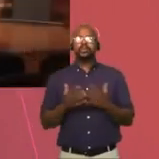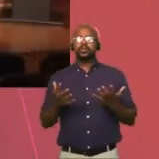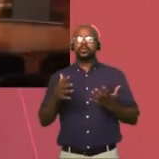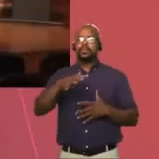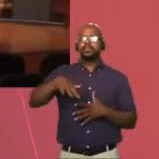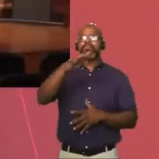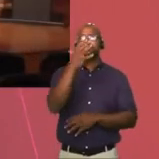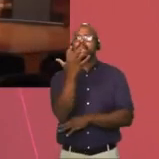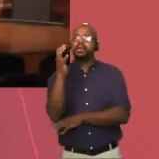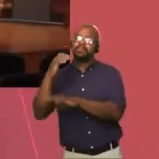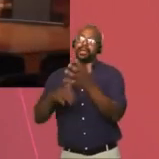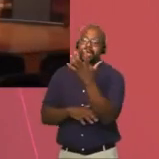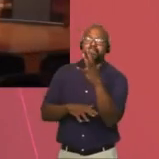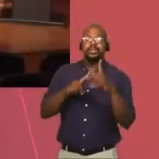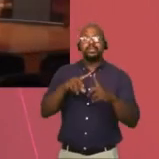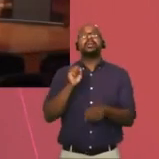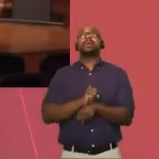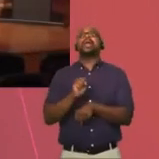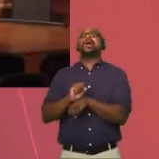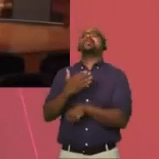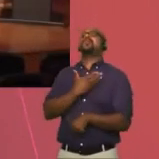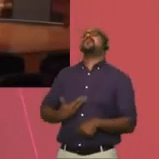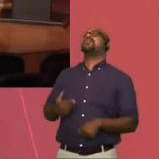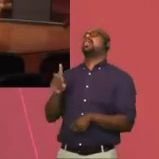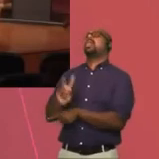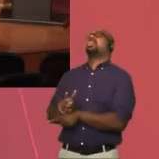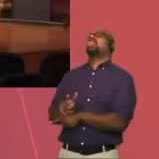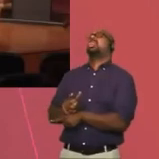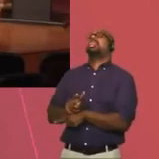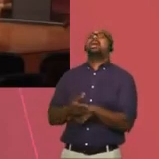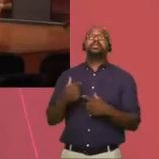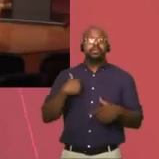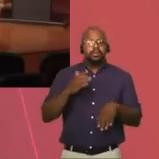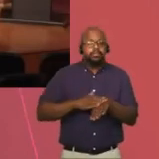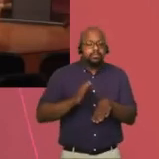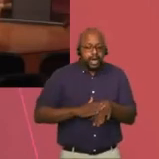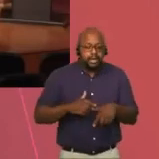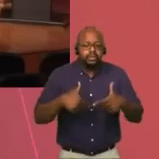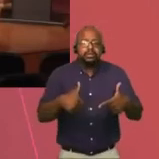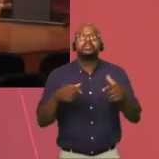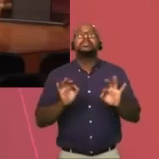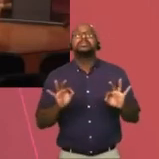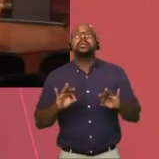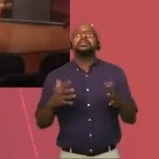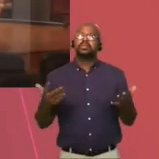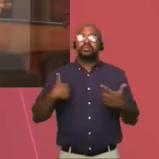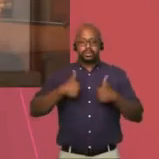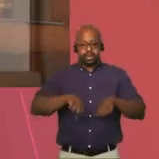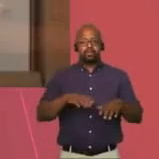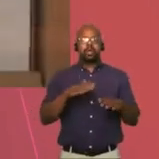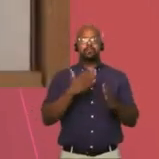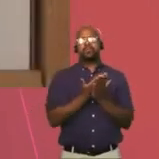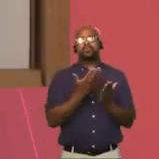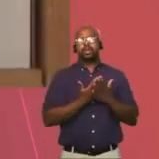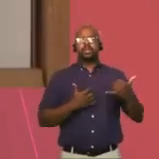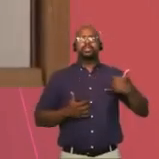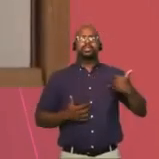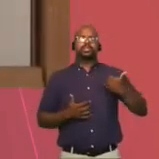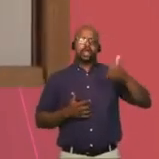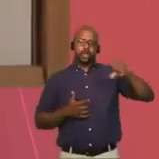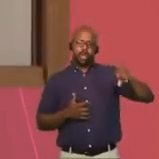da do meio ambiente né seja esperado o governo uma ação esperar nós não fizemos Nossas ações eu estava com minha filha de 19 anos